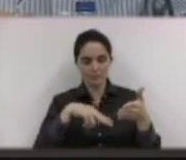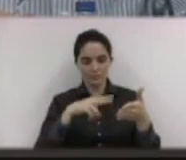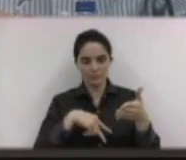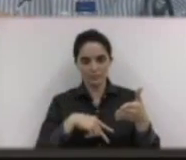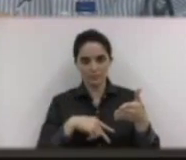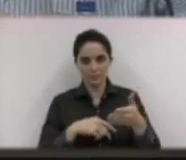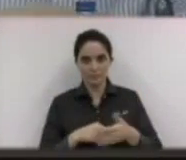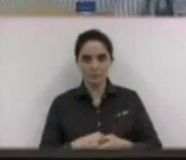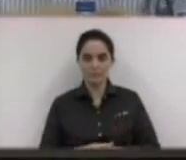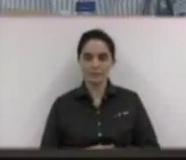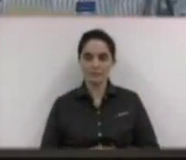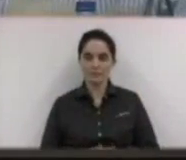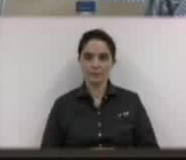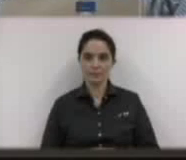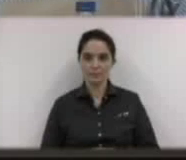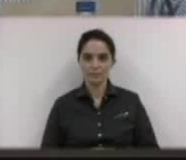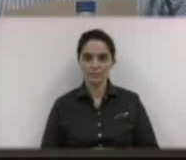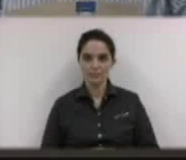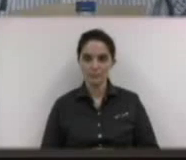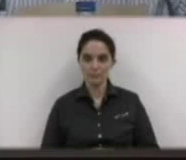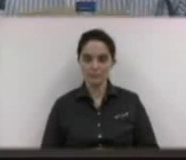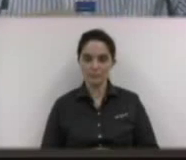primeiro secretário.